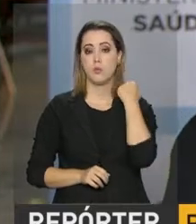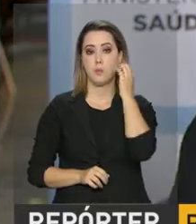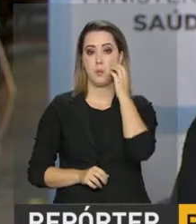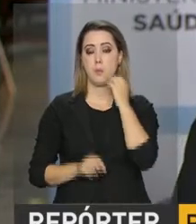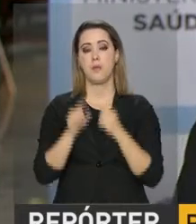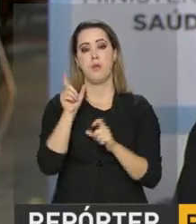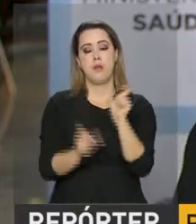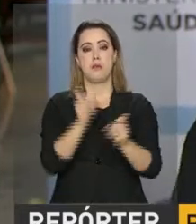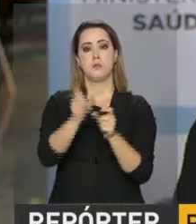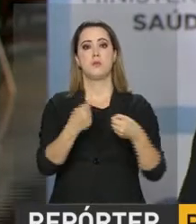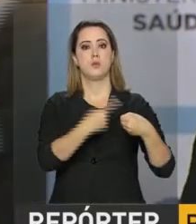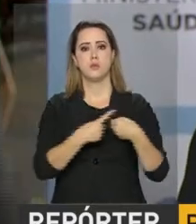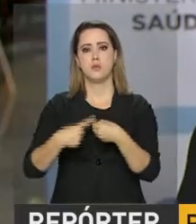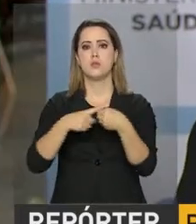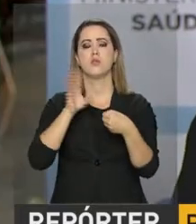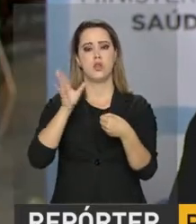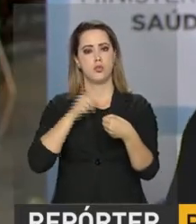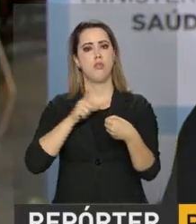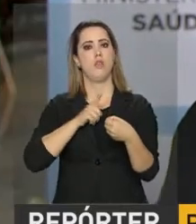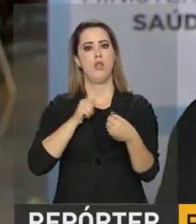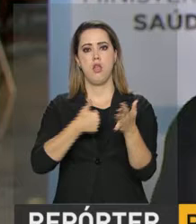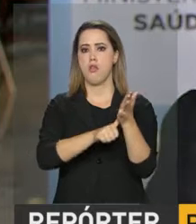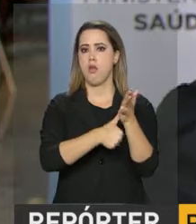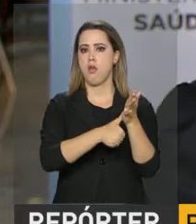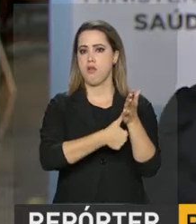os médicos já cumpre o horário